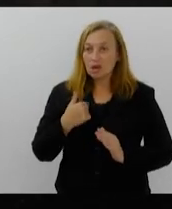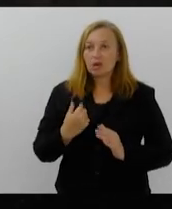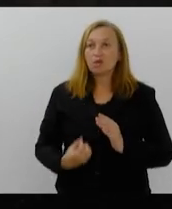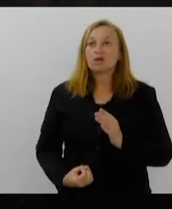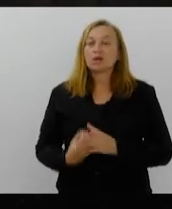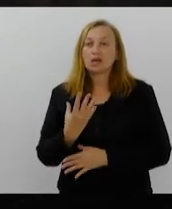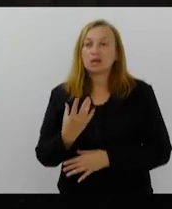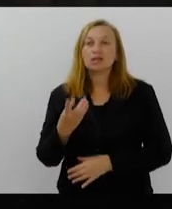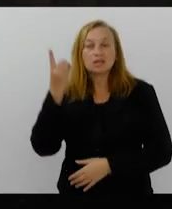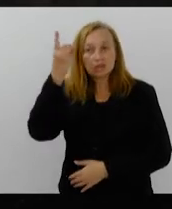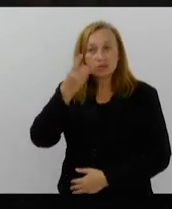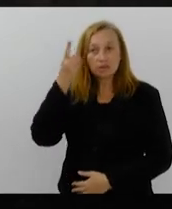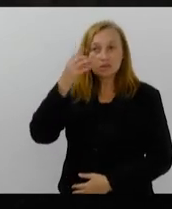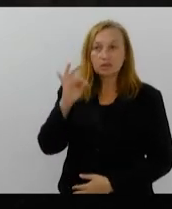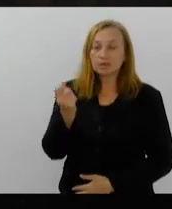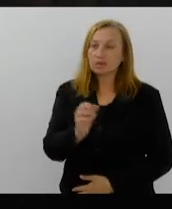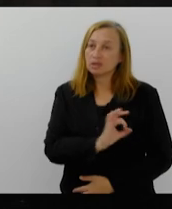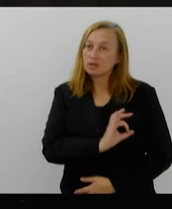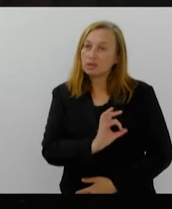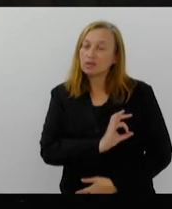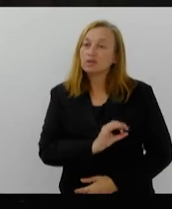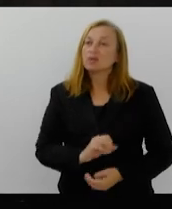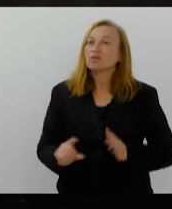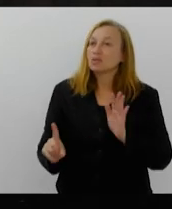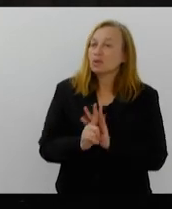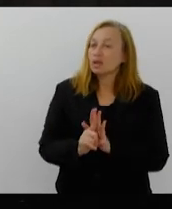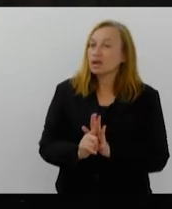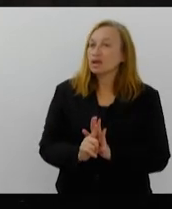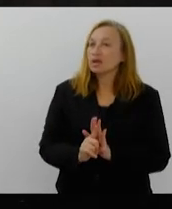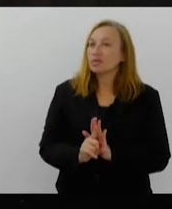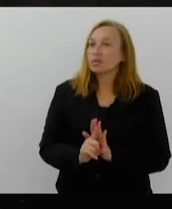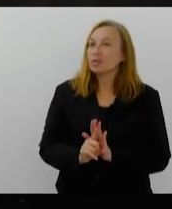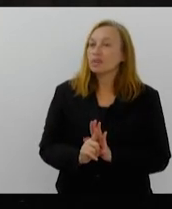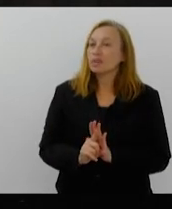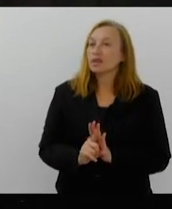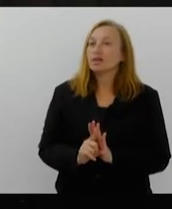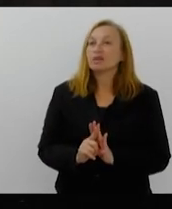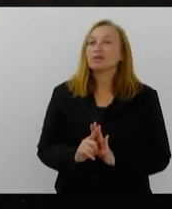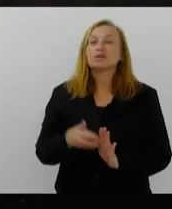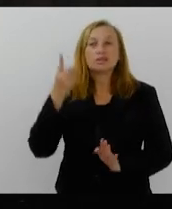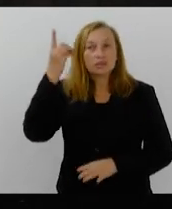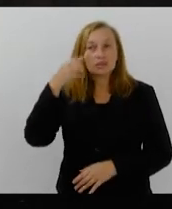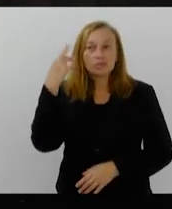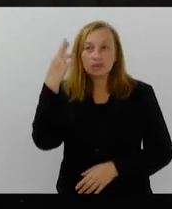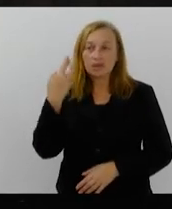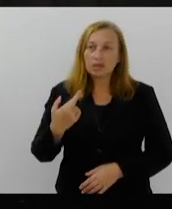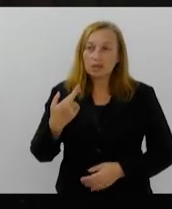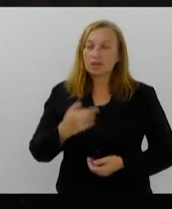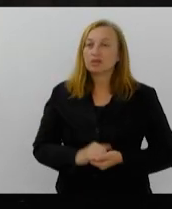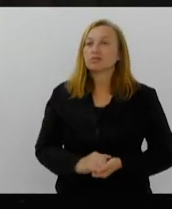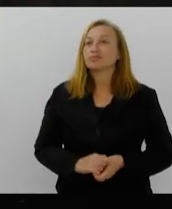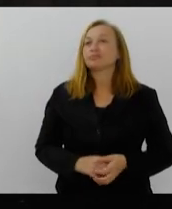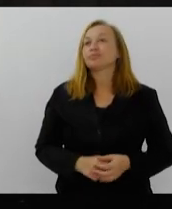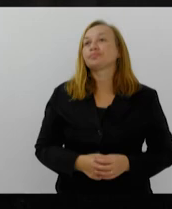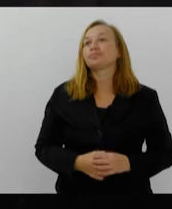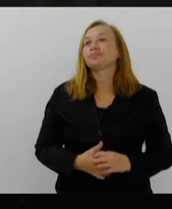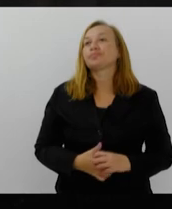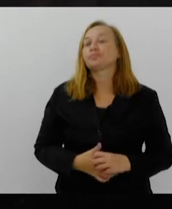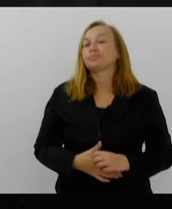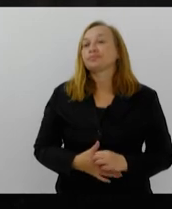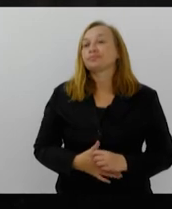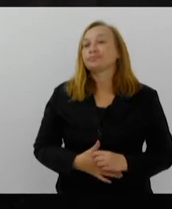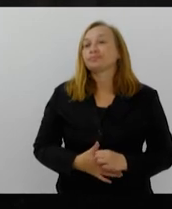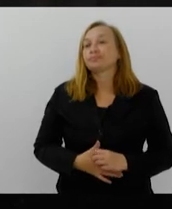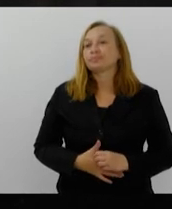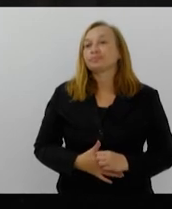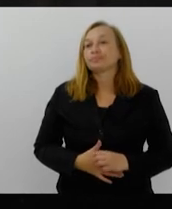coautora, bem como a deputada Marta Rocha, uma lei de autoria primária da deputada Renata Souza. Essa